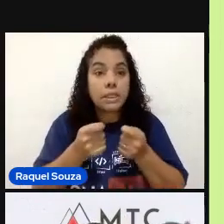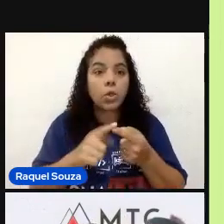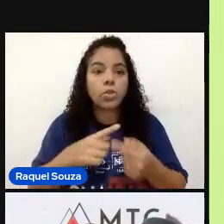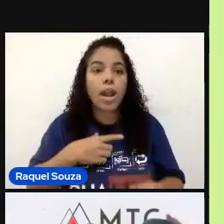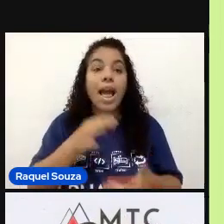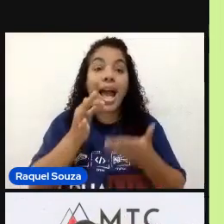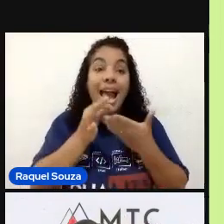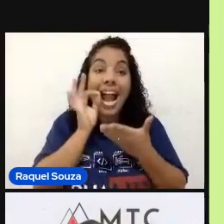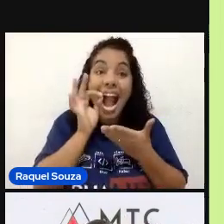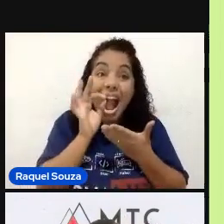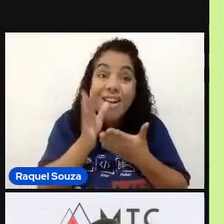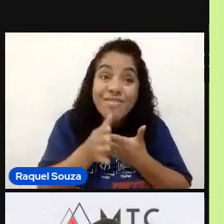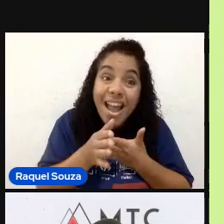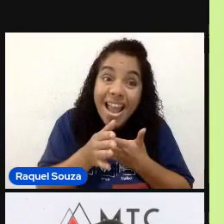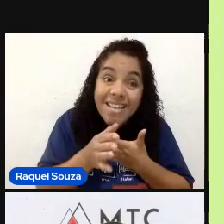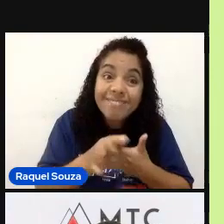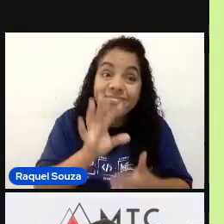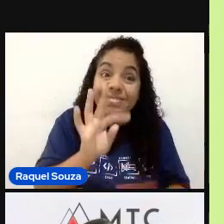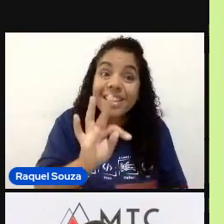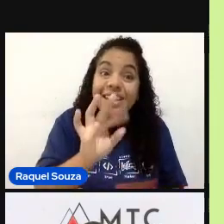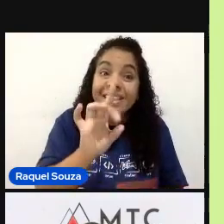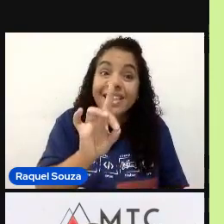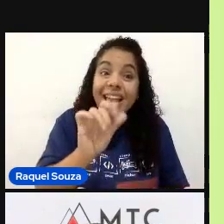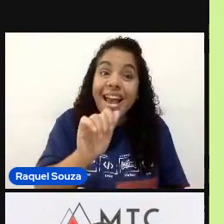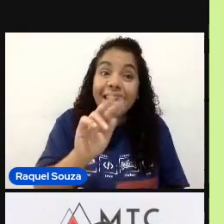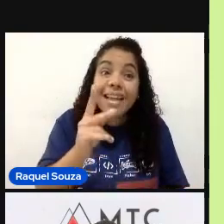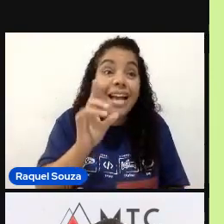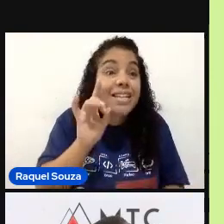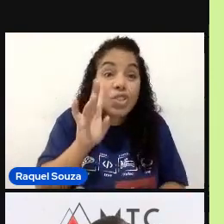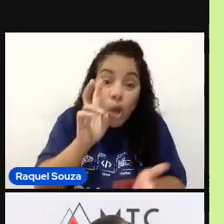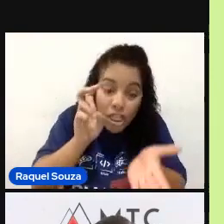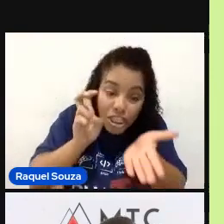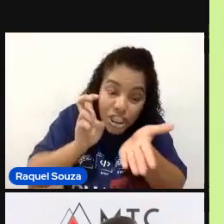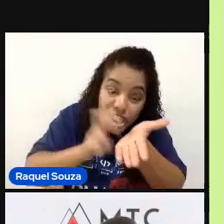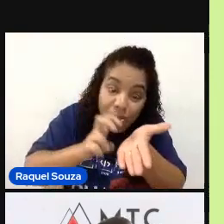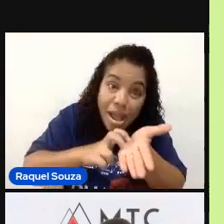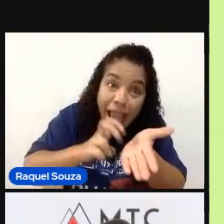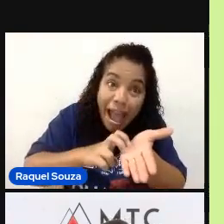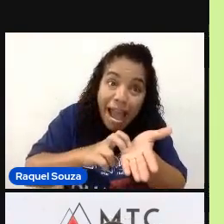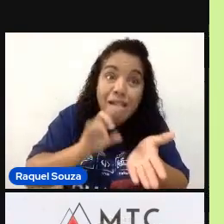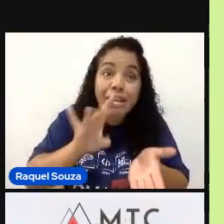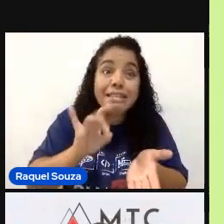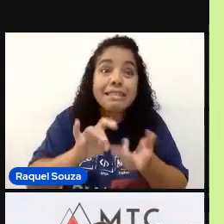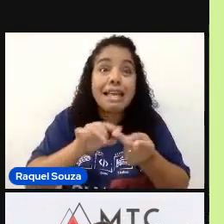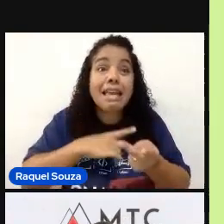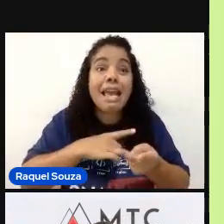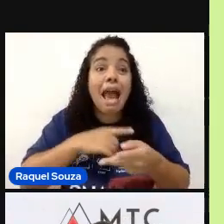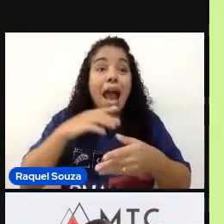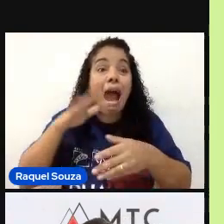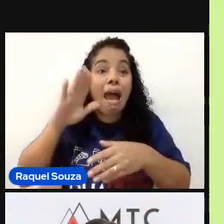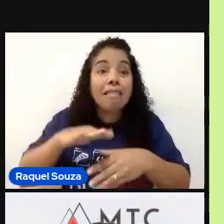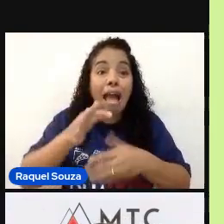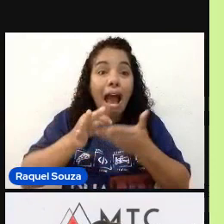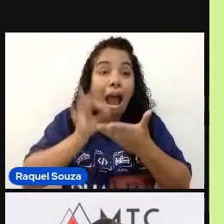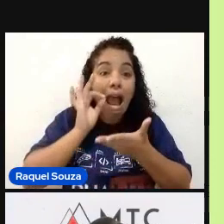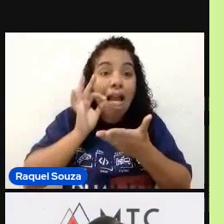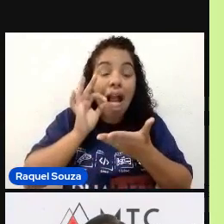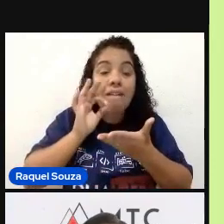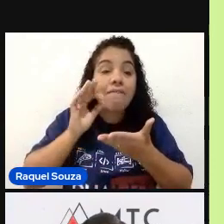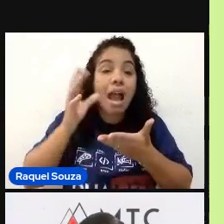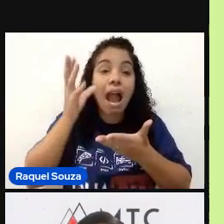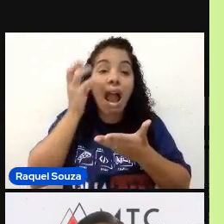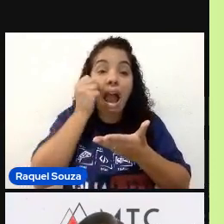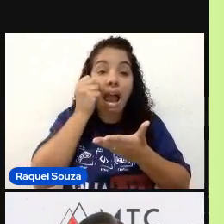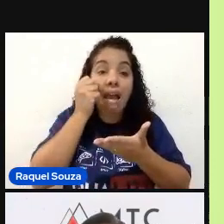Café. TDAH só pode tomar café de manhã, gente, porque se tomar à tarde, de noite fica sem sono. Então tem algumas coisas que a gente tem